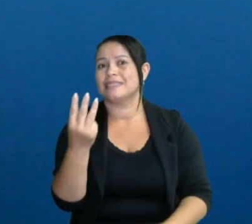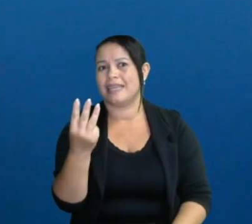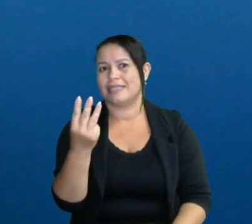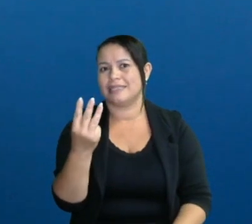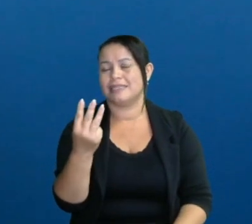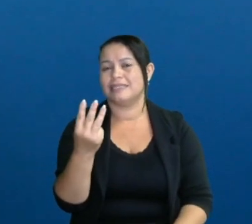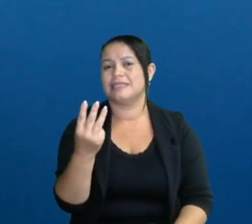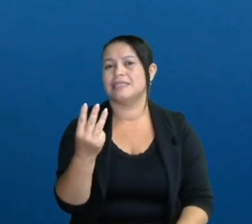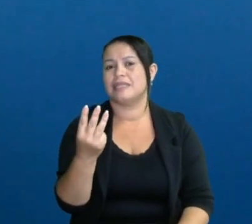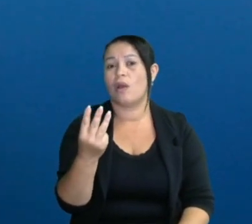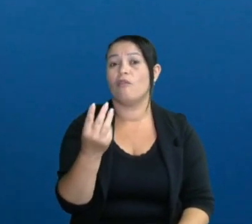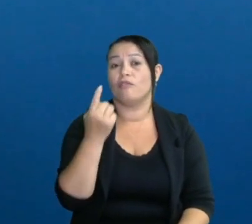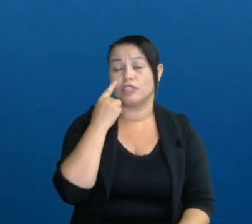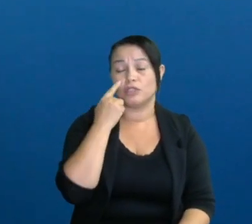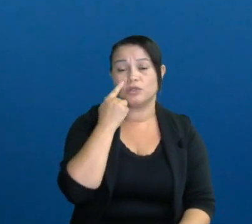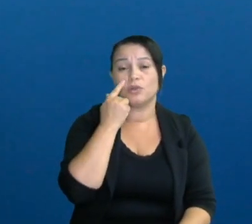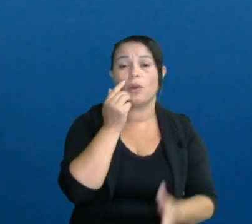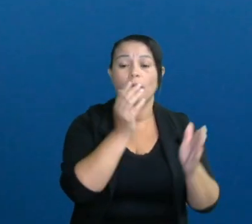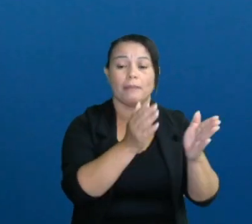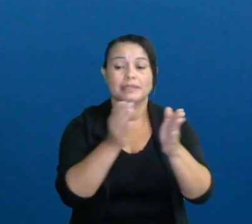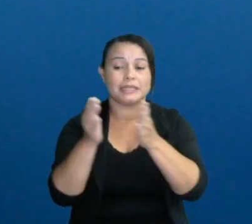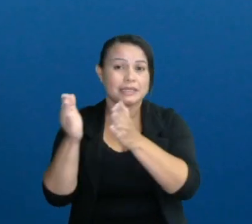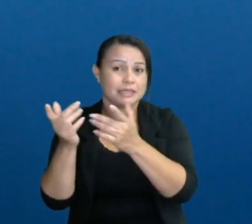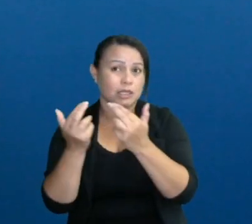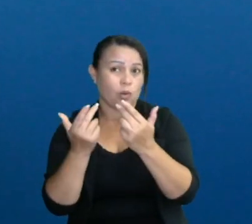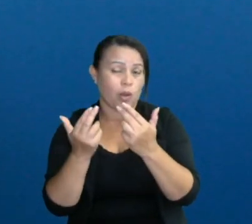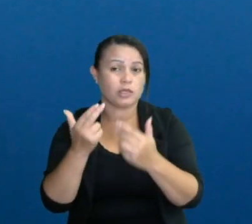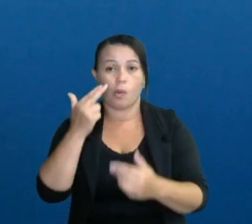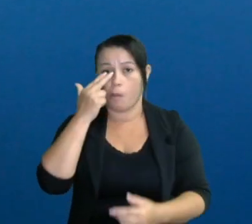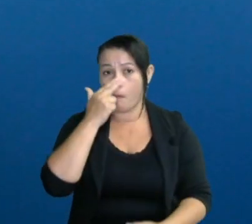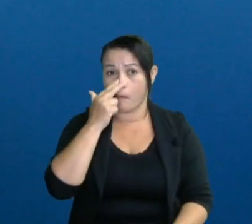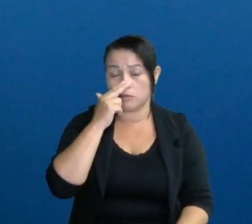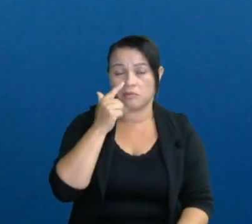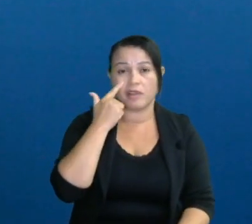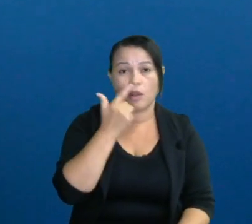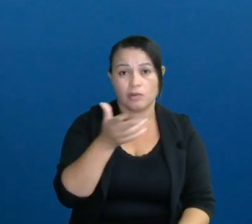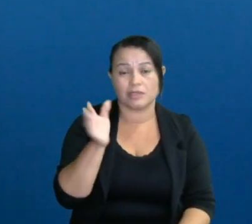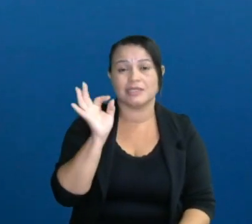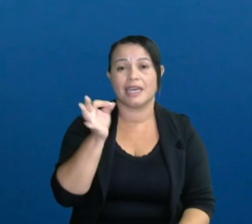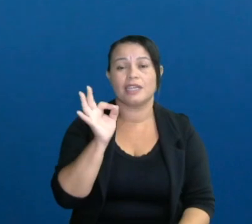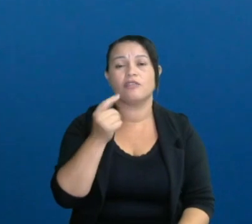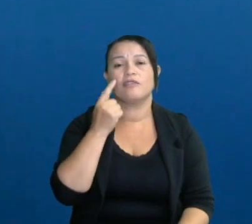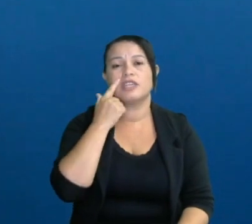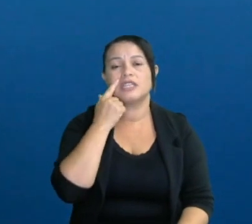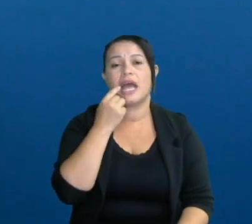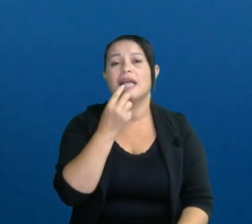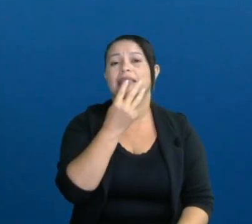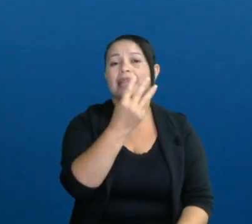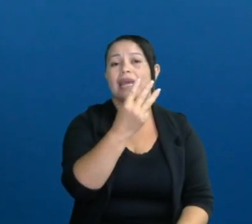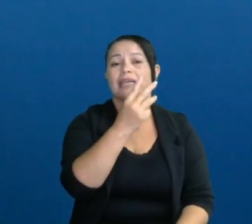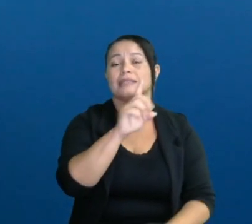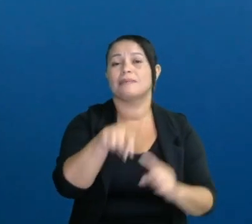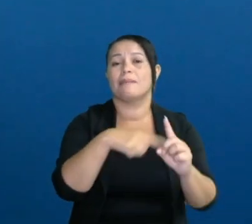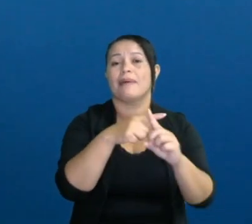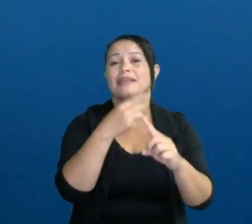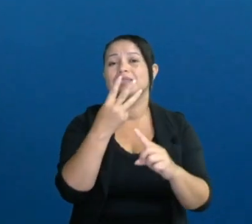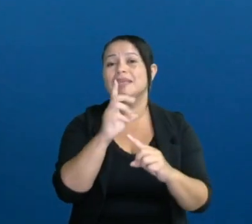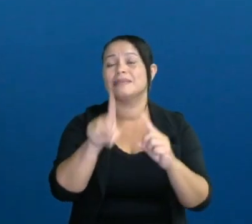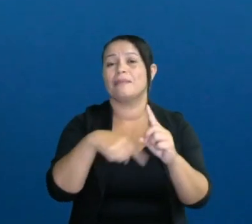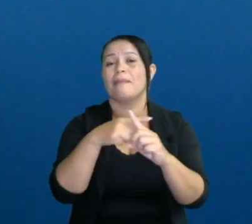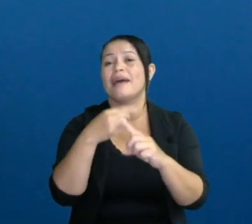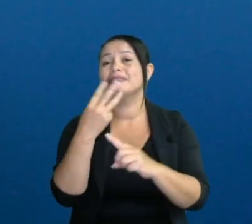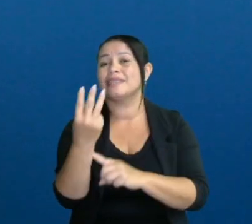3 vezes em parcelas iguais, porque tem que ser o mesmo valor, fazendo a proporção, certo? Então, 3 mais 3 mais